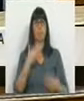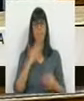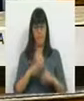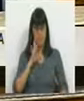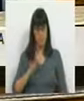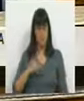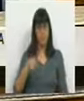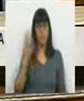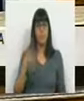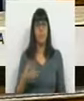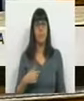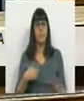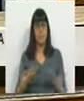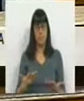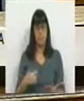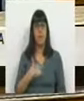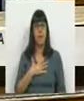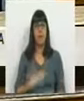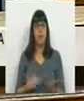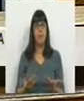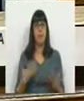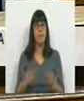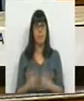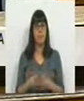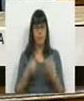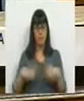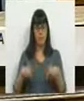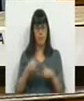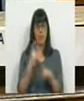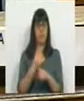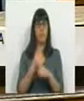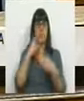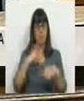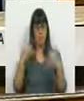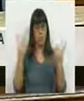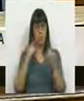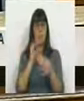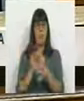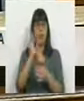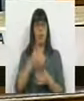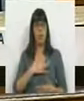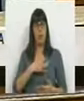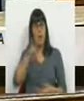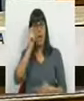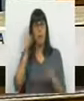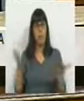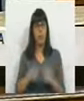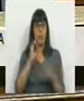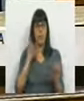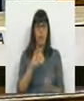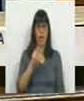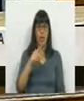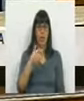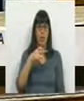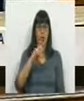Muito obrigado, Sr. Presidente. Eu, nesta ocasião, gostava, já que estamos aqui reunidos, também deixar publicamente uma nota de apreço ao professor